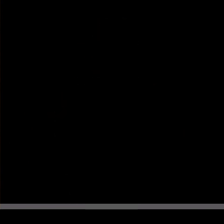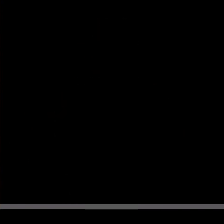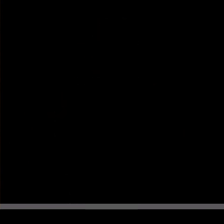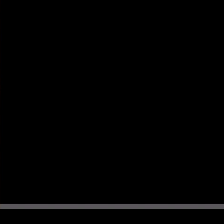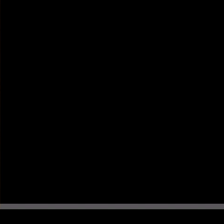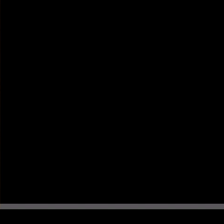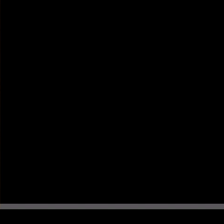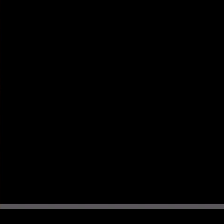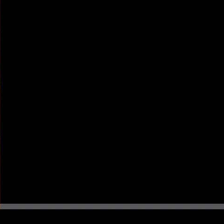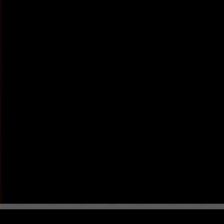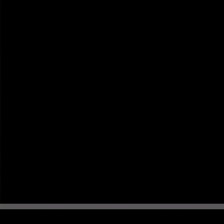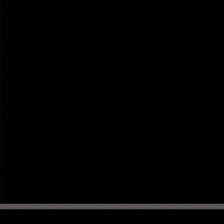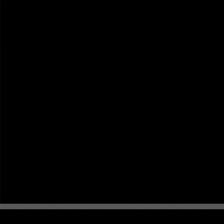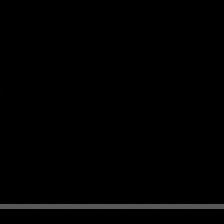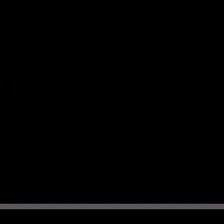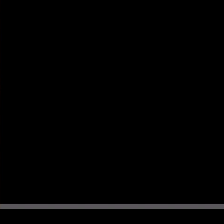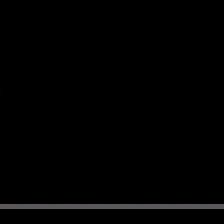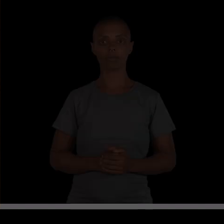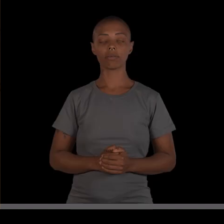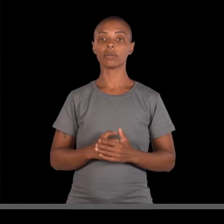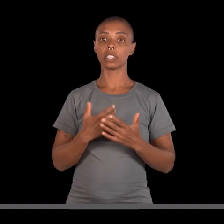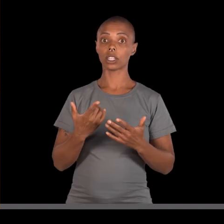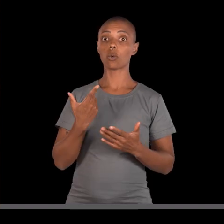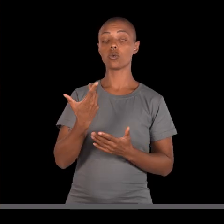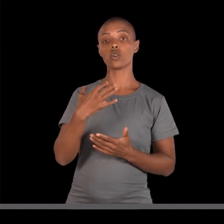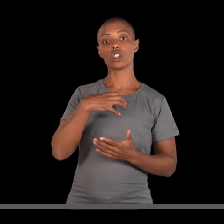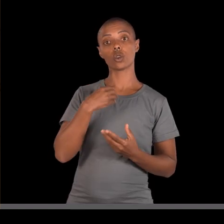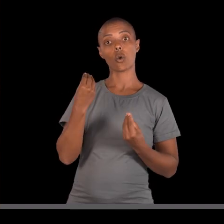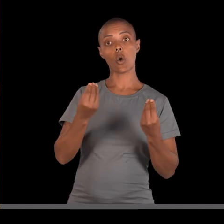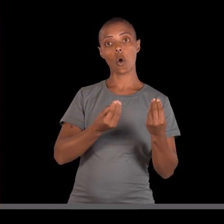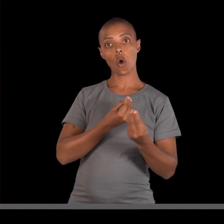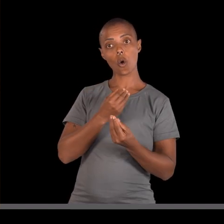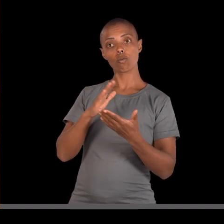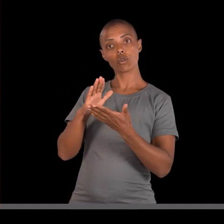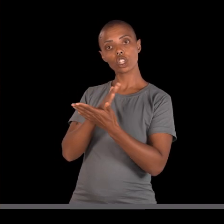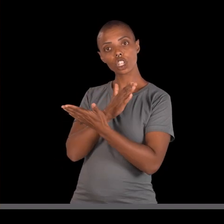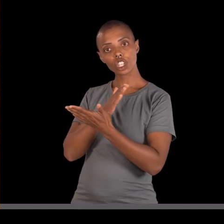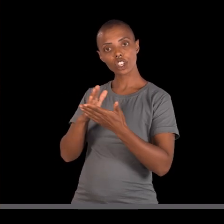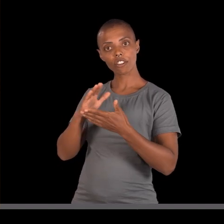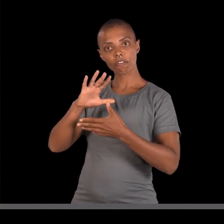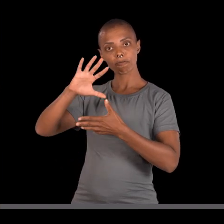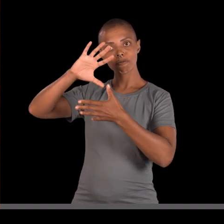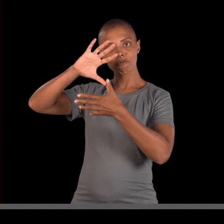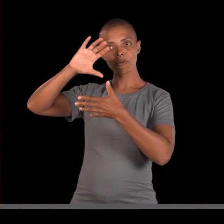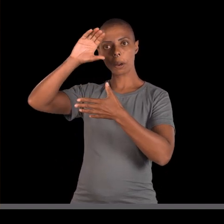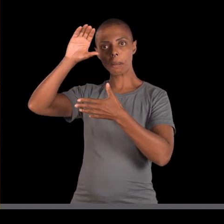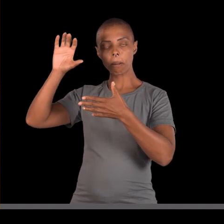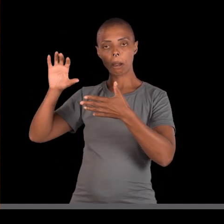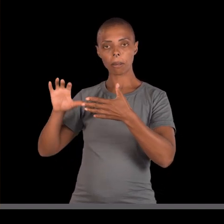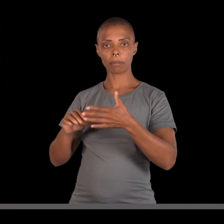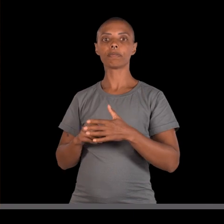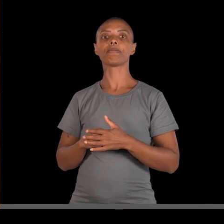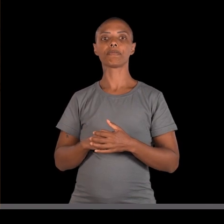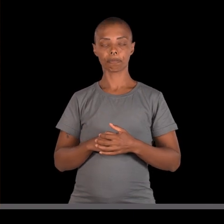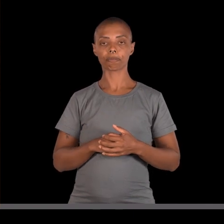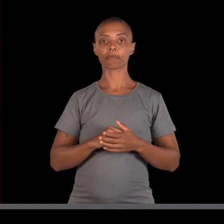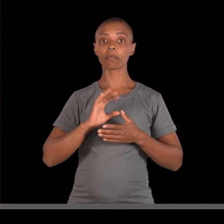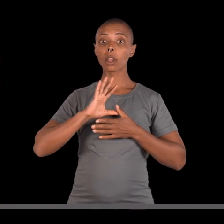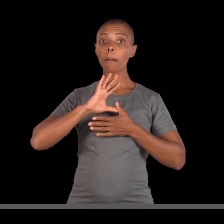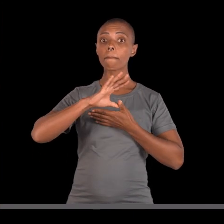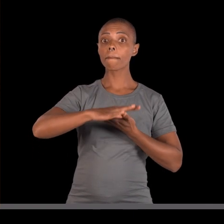e Brasil. Então, essa é uma das formas de dividir o continente americano.